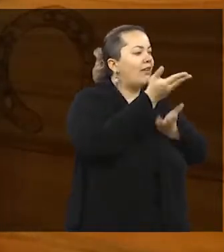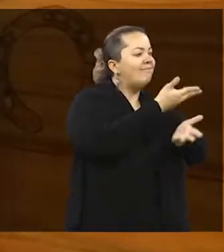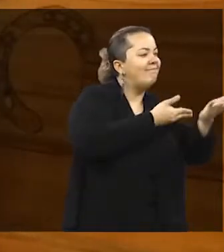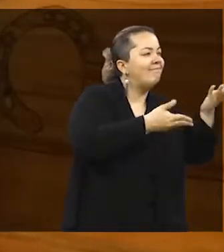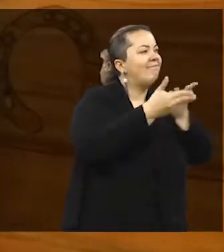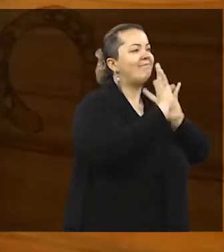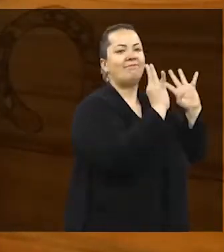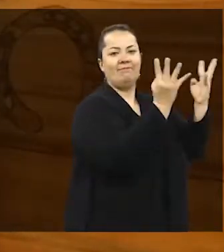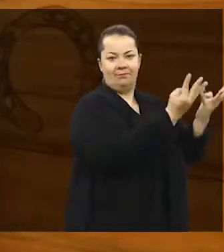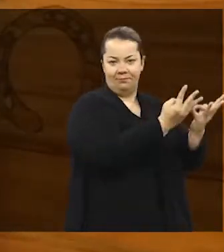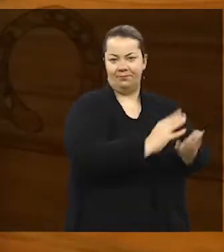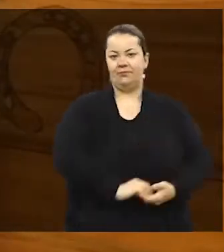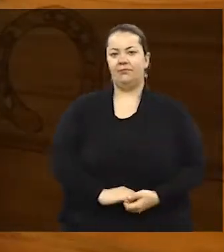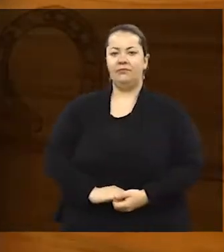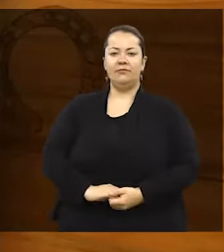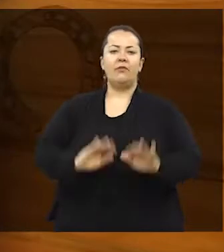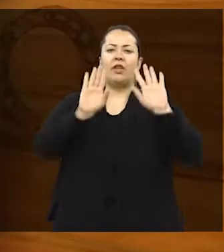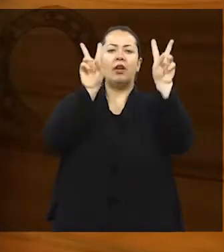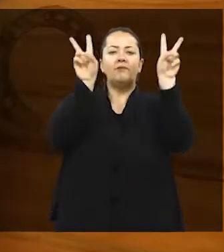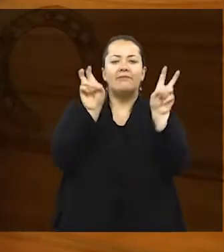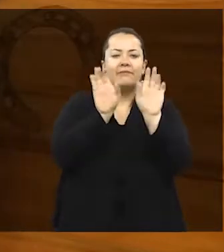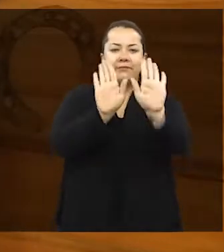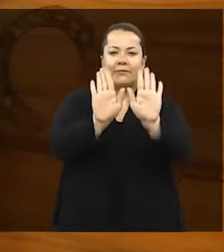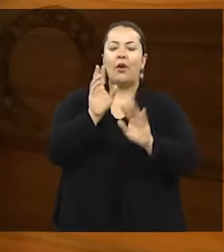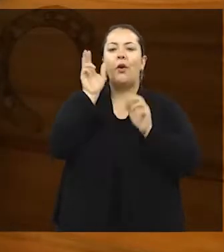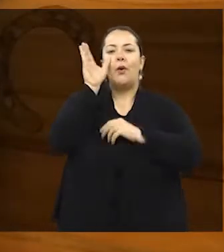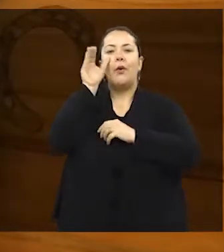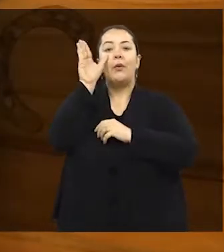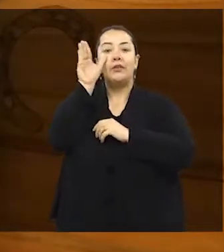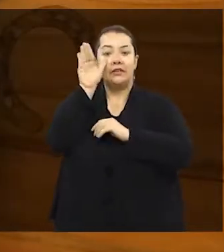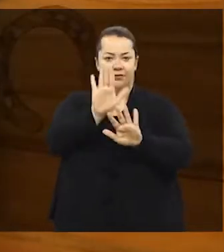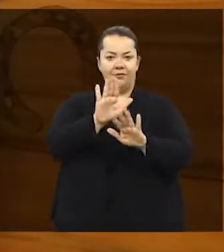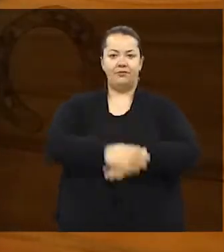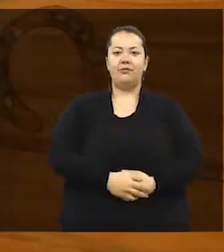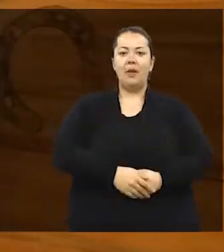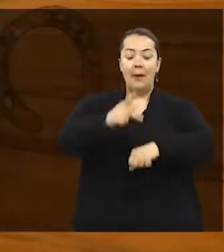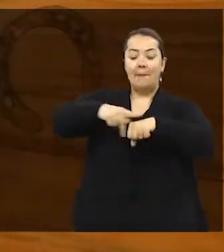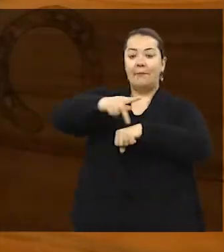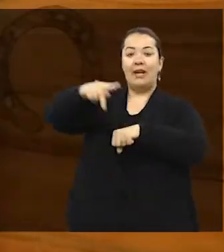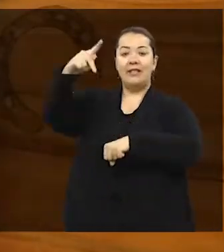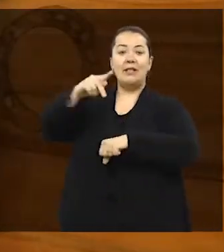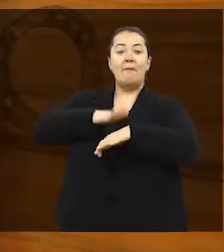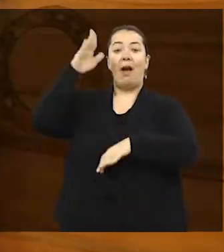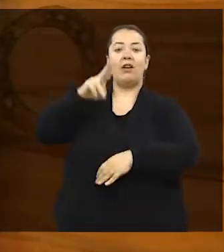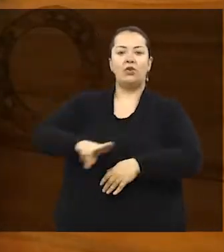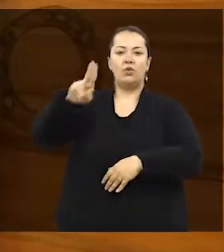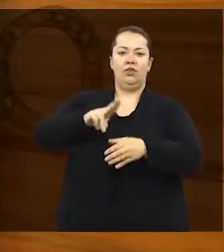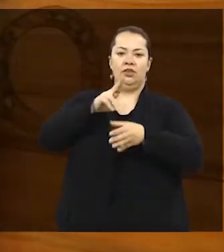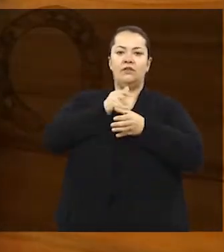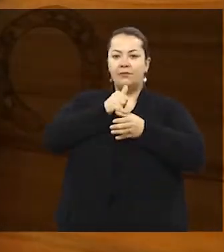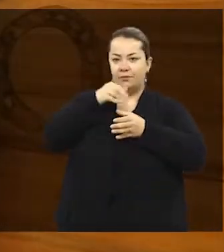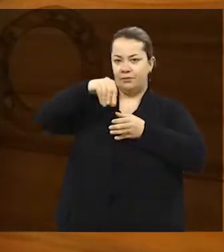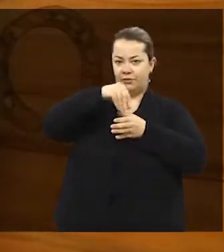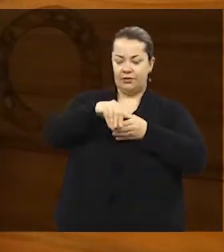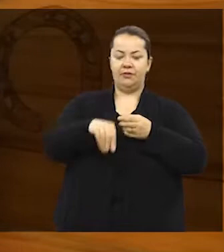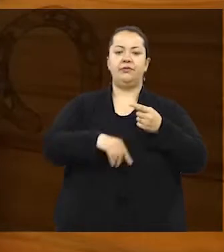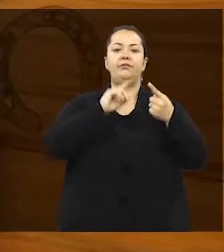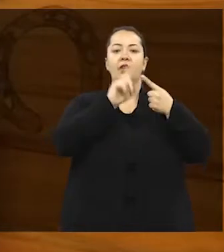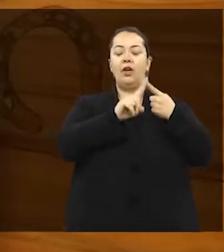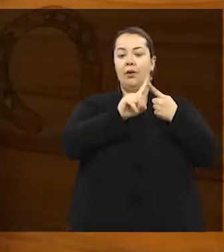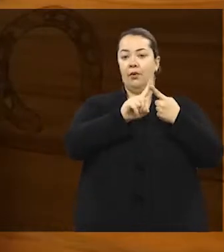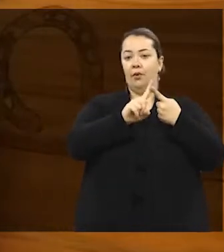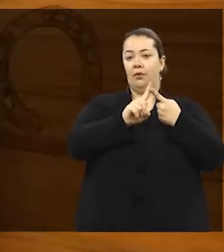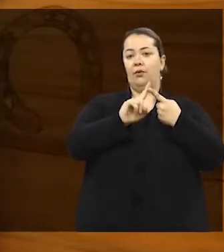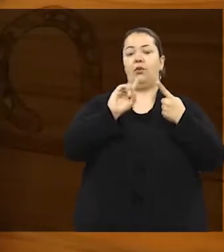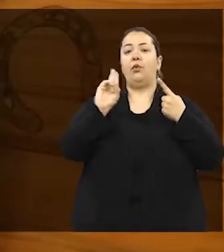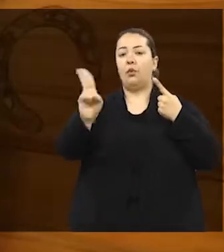cada vez mais o nosso folclore. A nível de curiosidade, os países que mais consomem a erva mate